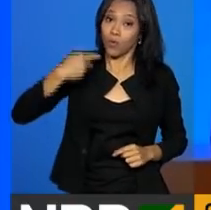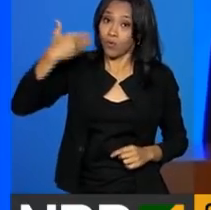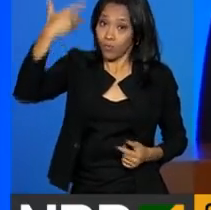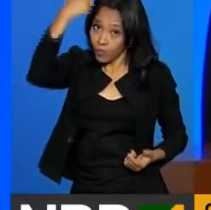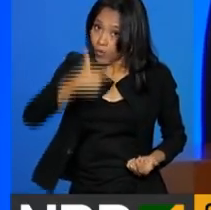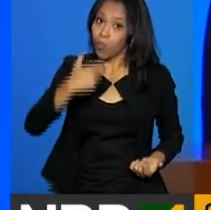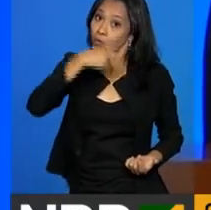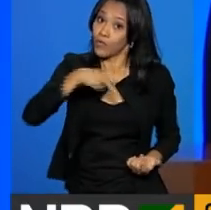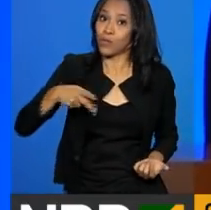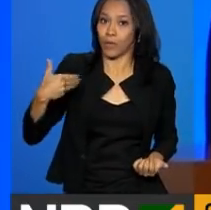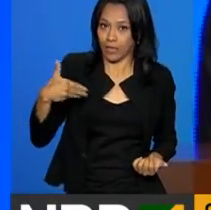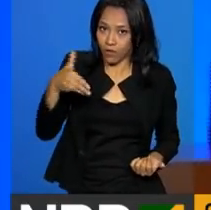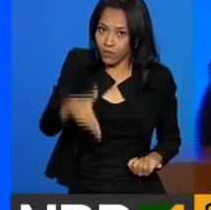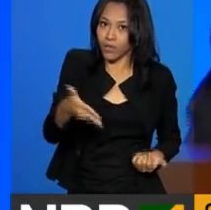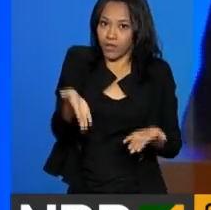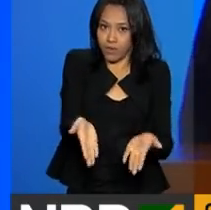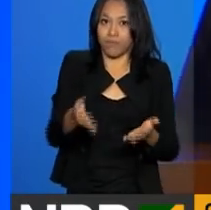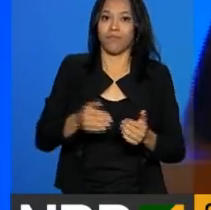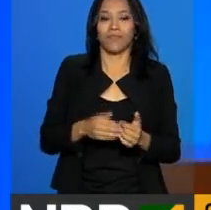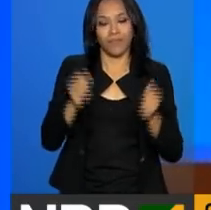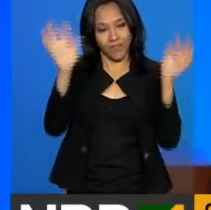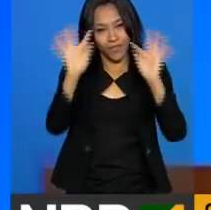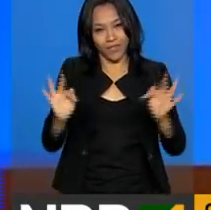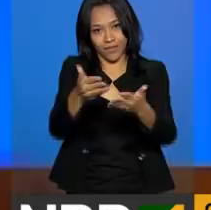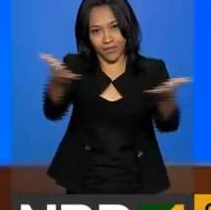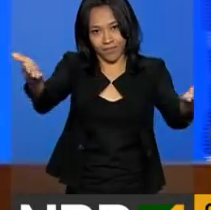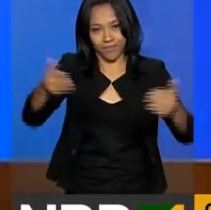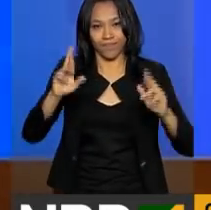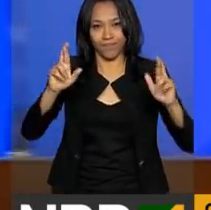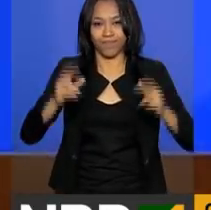e espero que vença